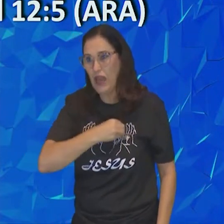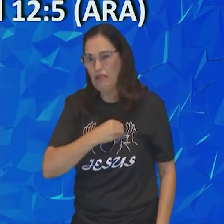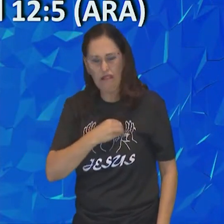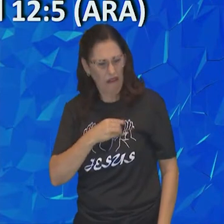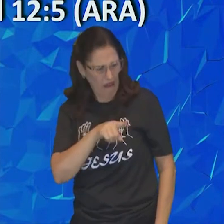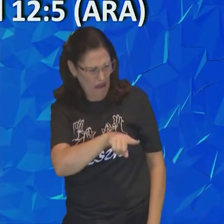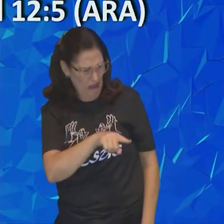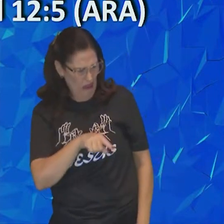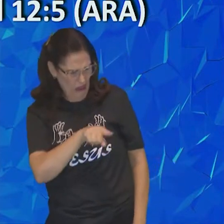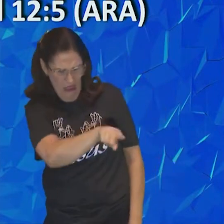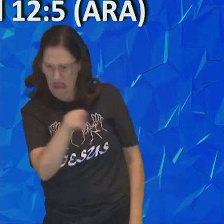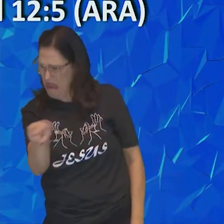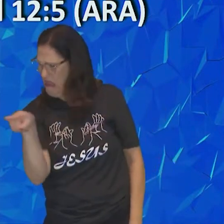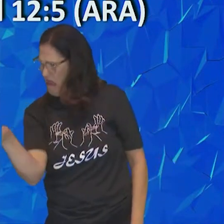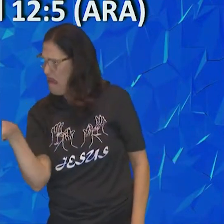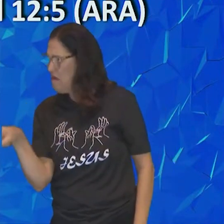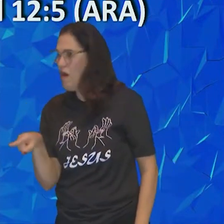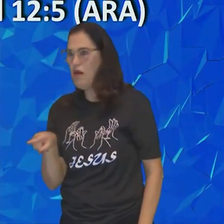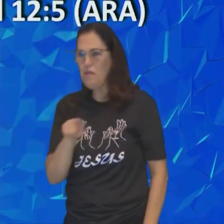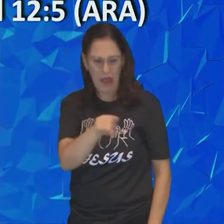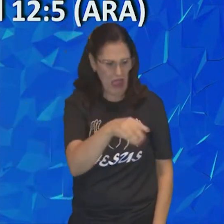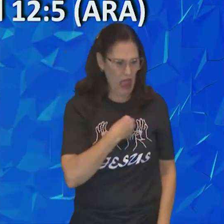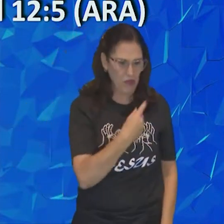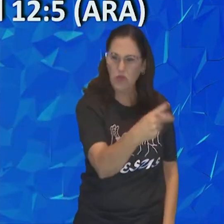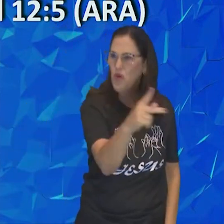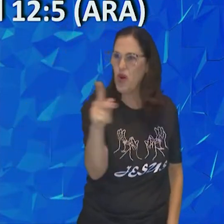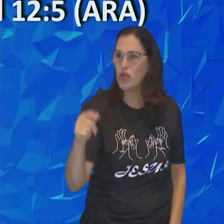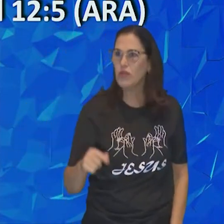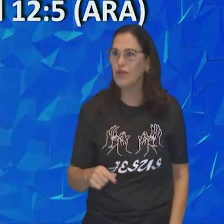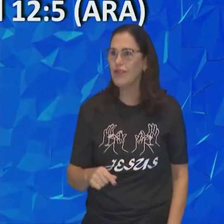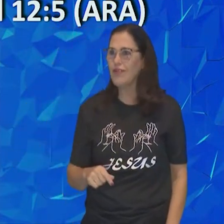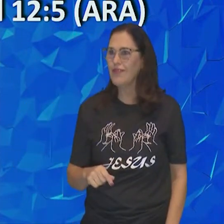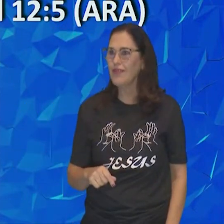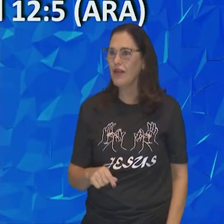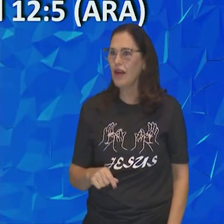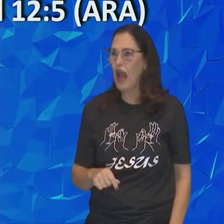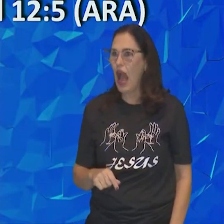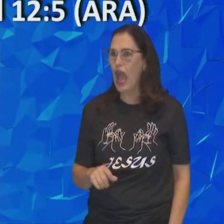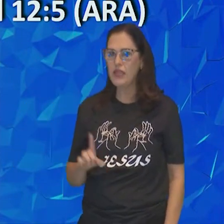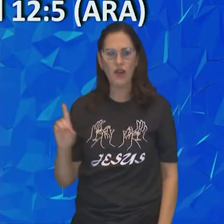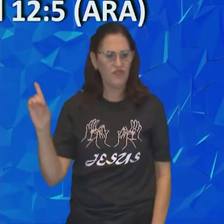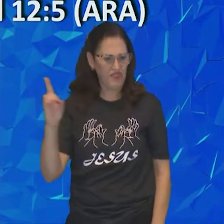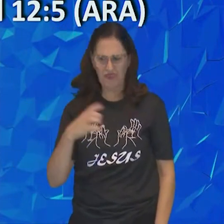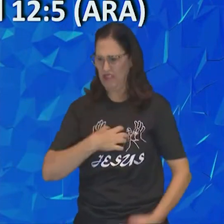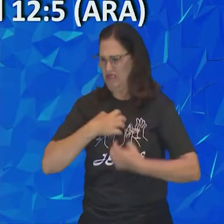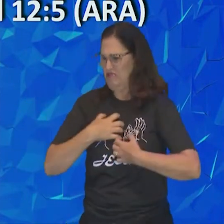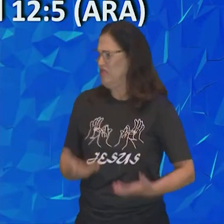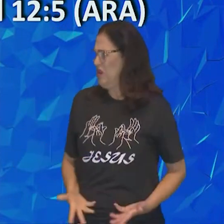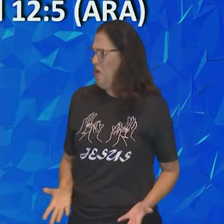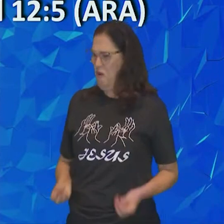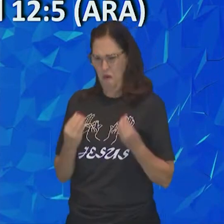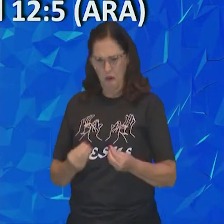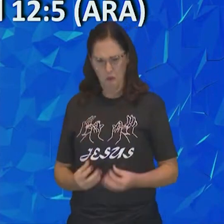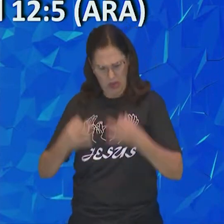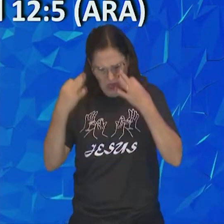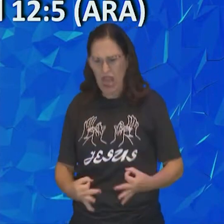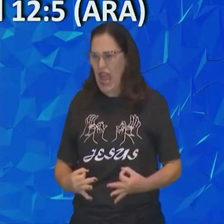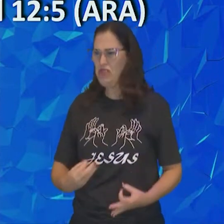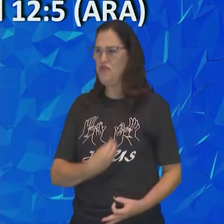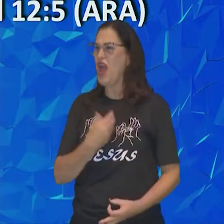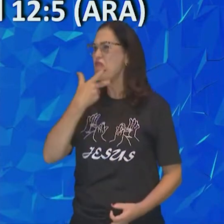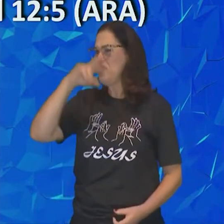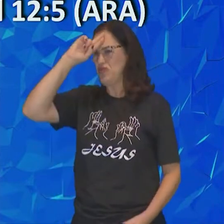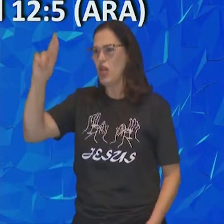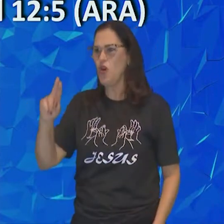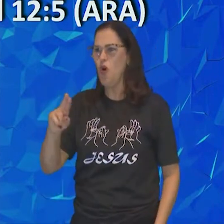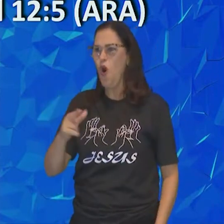que então o furor de Davi se acendeu sobremaneira contra aquele homem e disse a Natã: tão certo como vive o